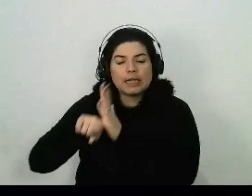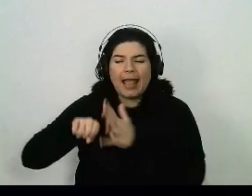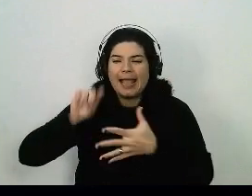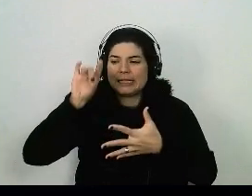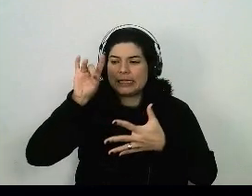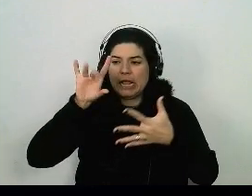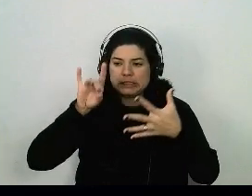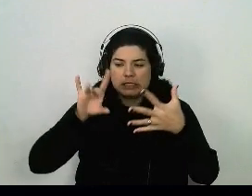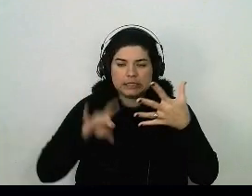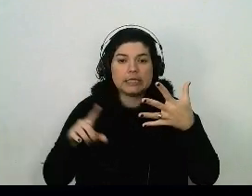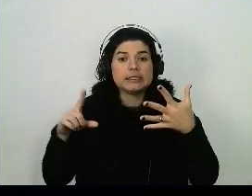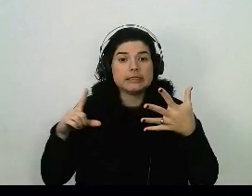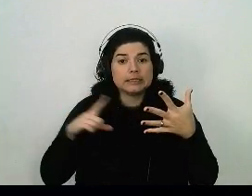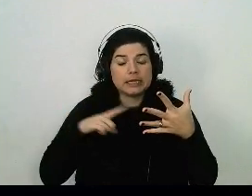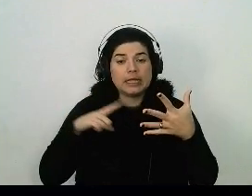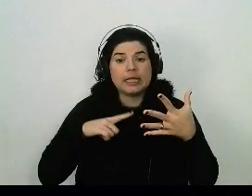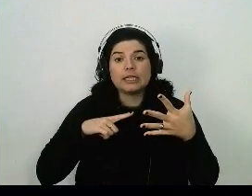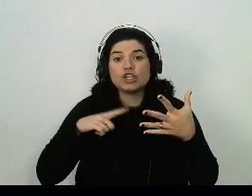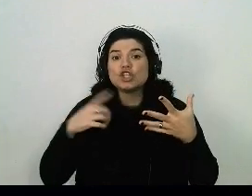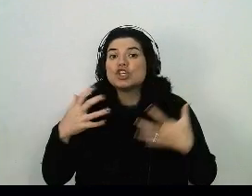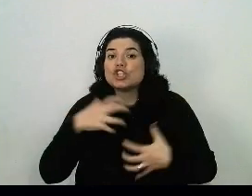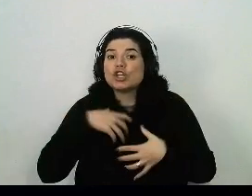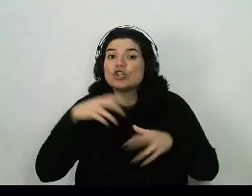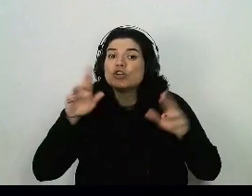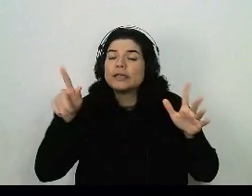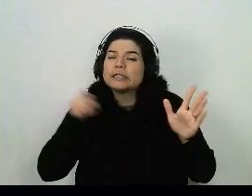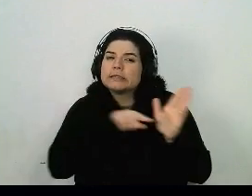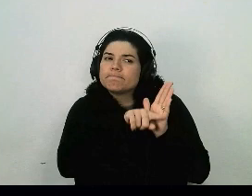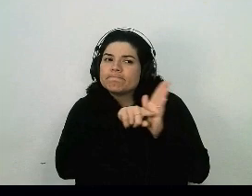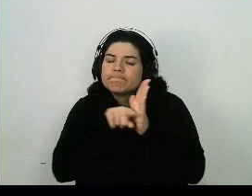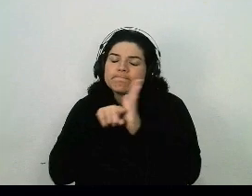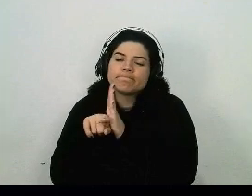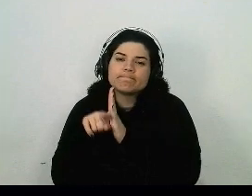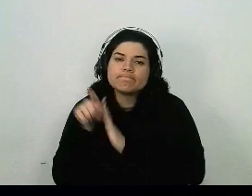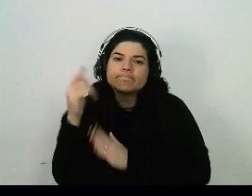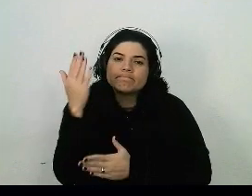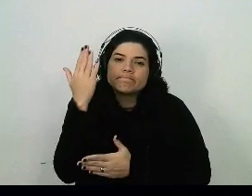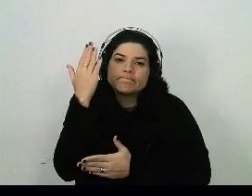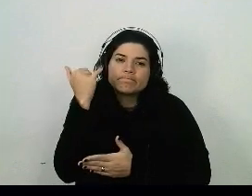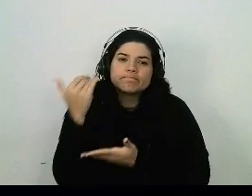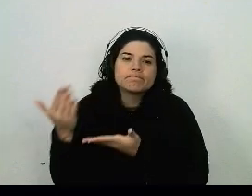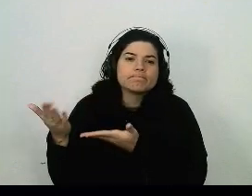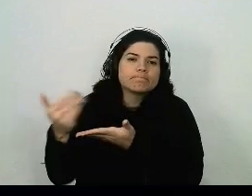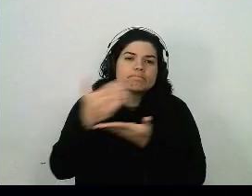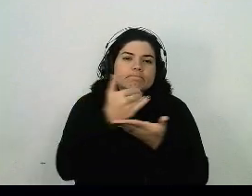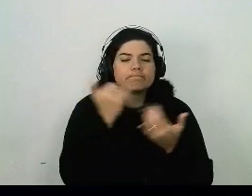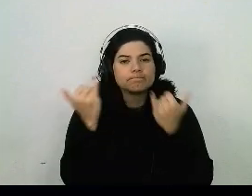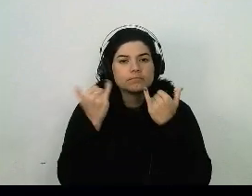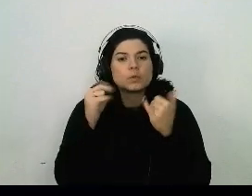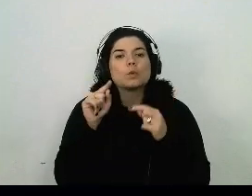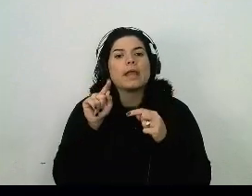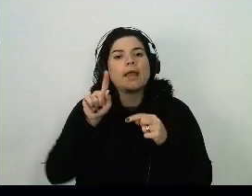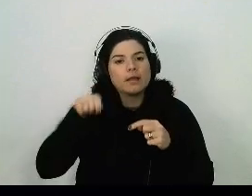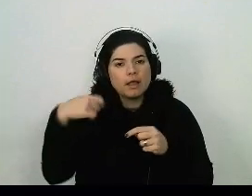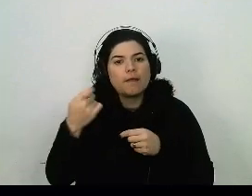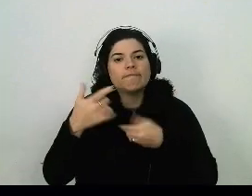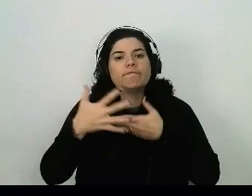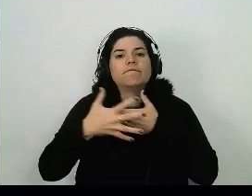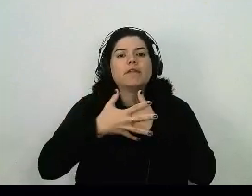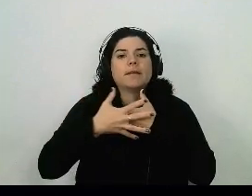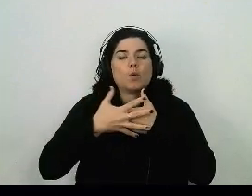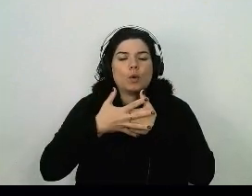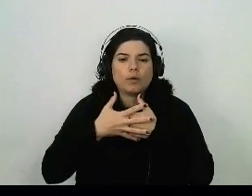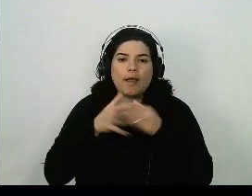uma métrica diferente para coletar e a ideia é que isso aqui é um Framework pessoal eu preciso reforçar bastante